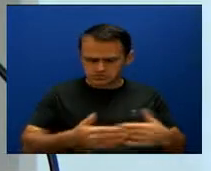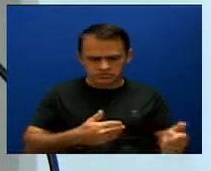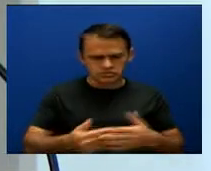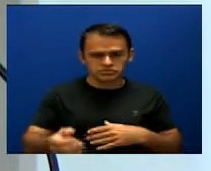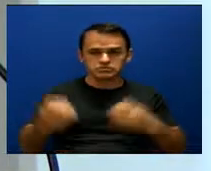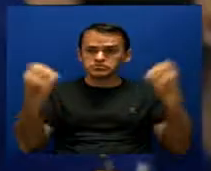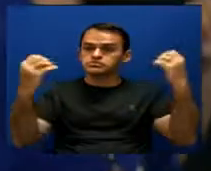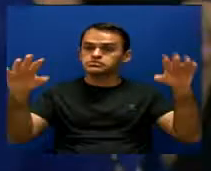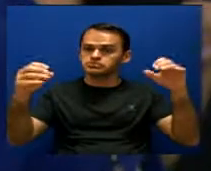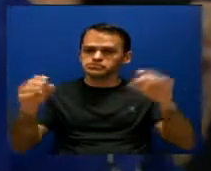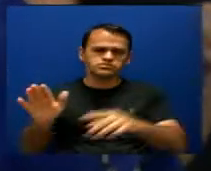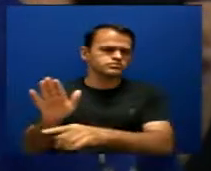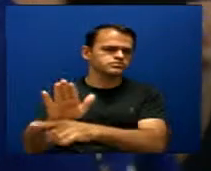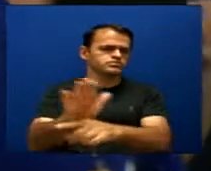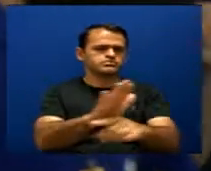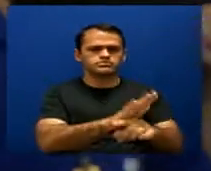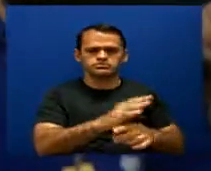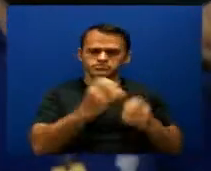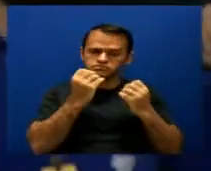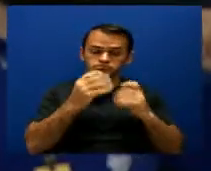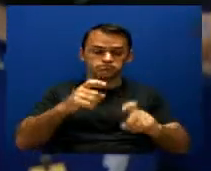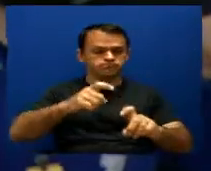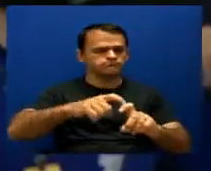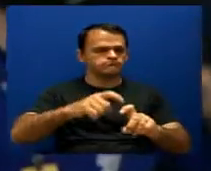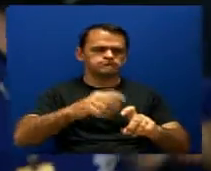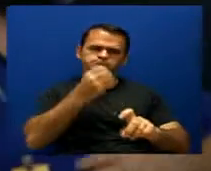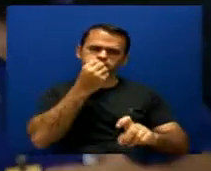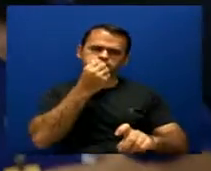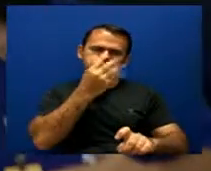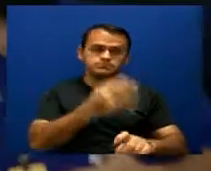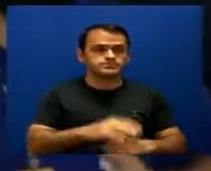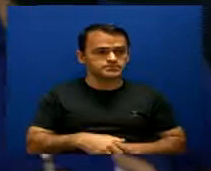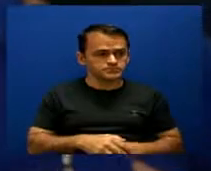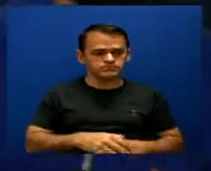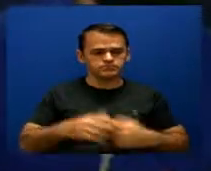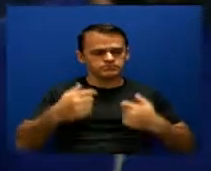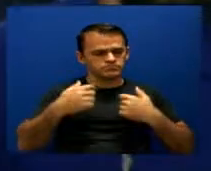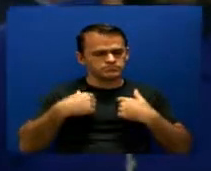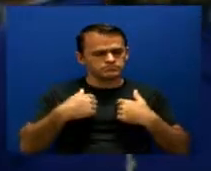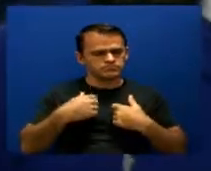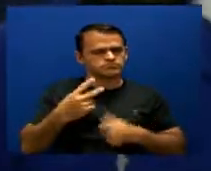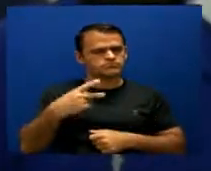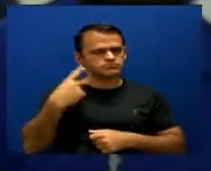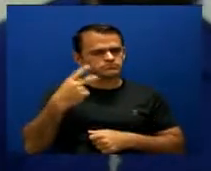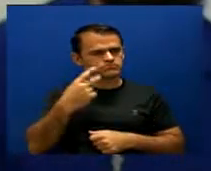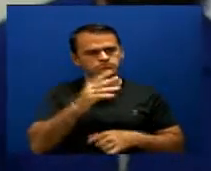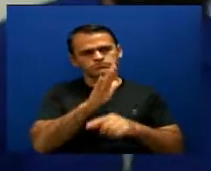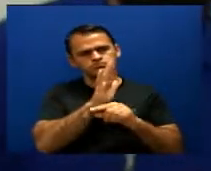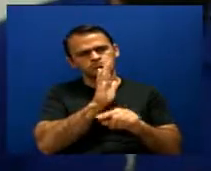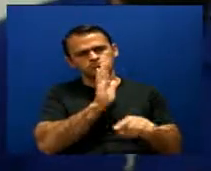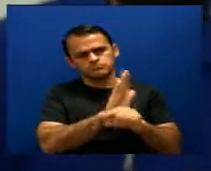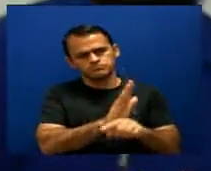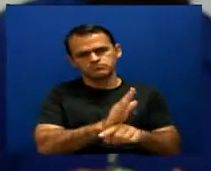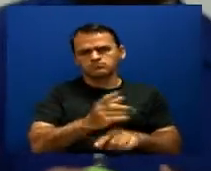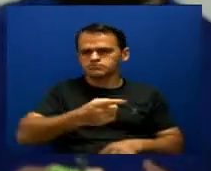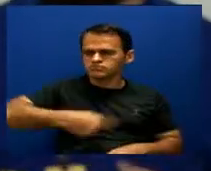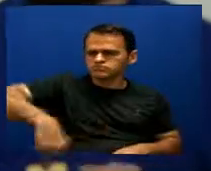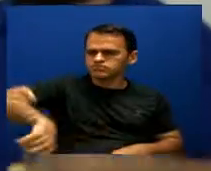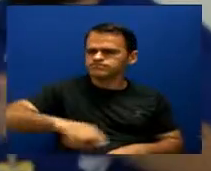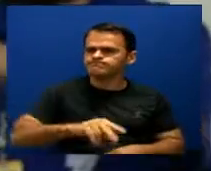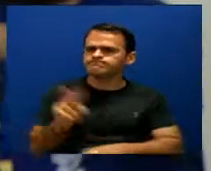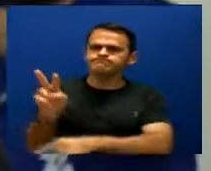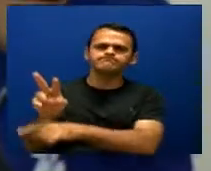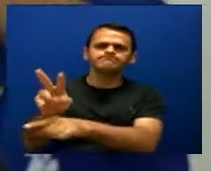cercado de bênçãos e de pessoas de Deus, que são os médicos. Então, eu quero que, sim, você conte com o apoio desse vereador. Obrigado, a gente, viu, vai estar, tá, sim, fiscalizando, sim, a gente vai